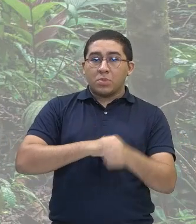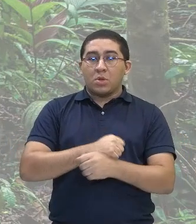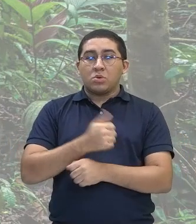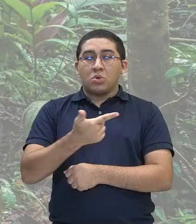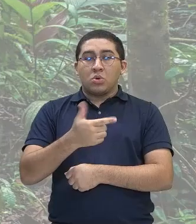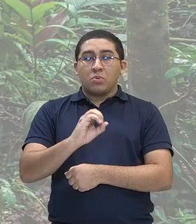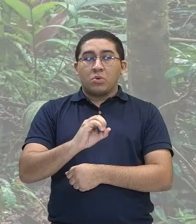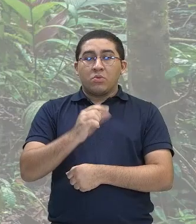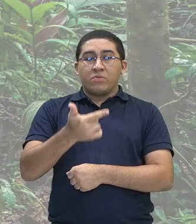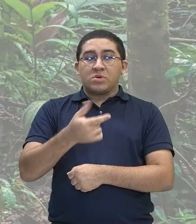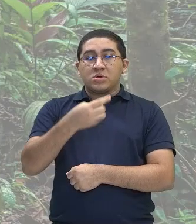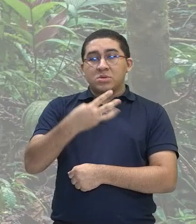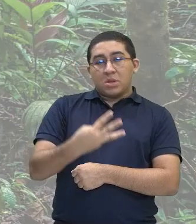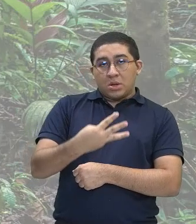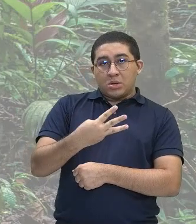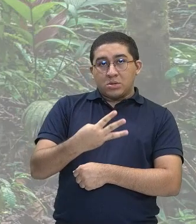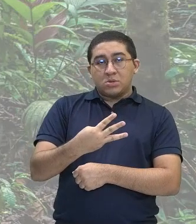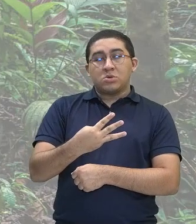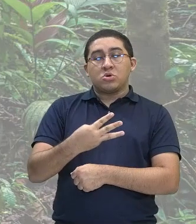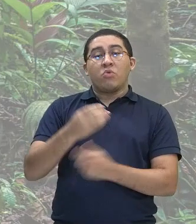foi retomado o